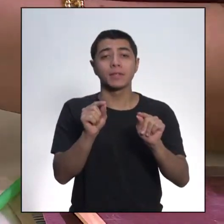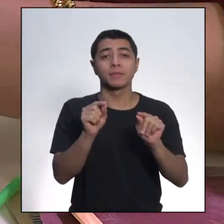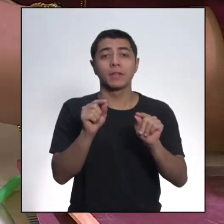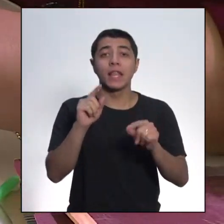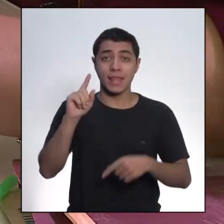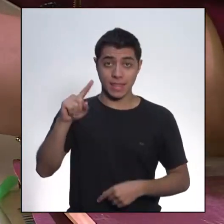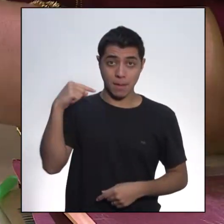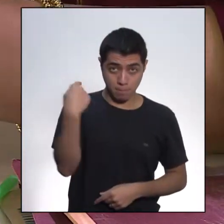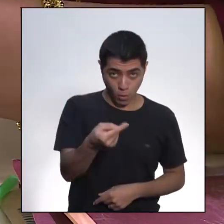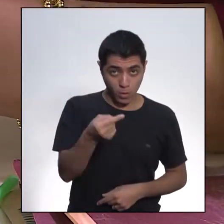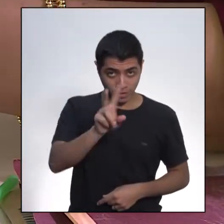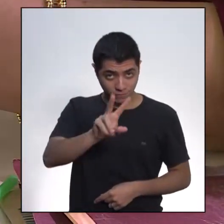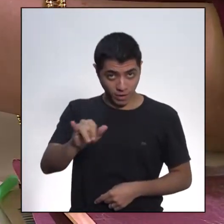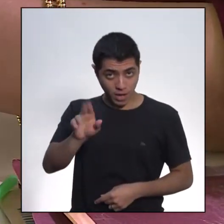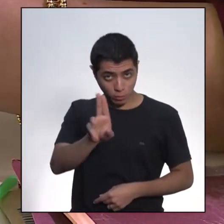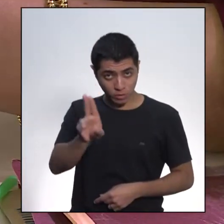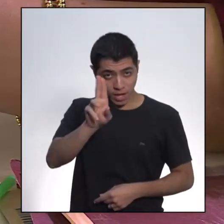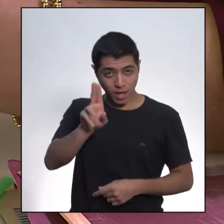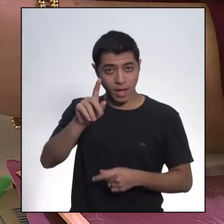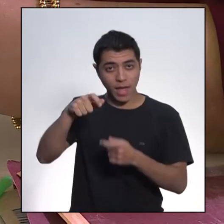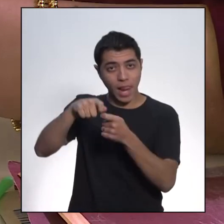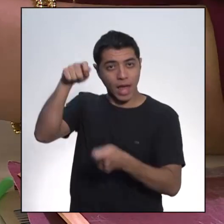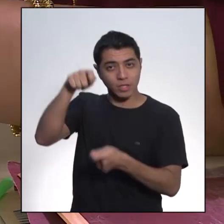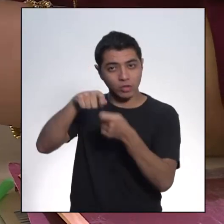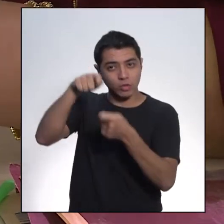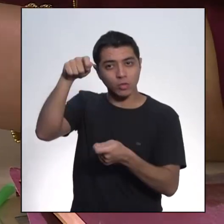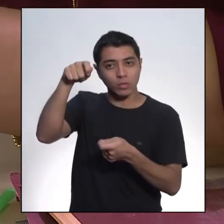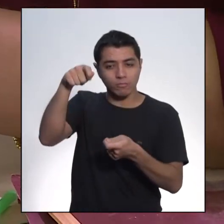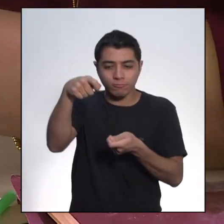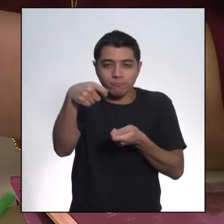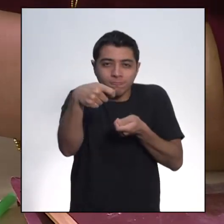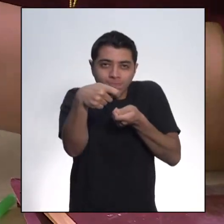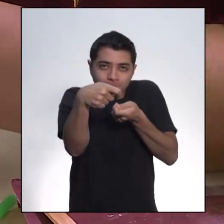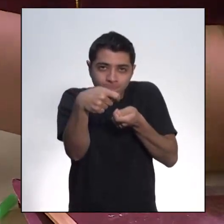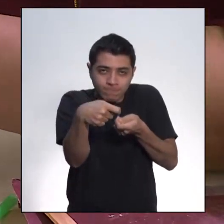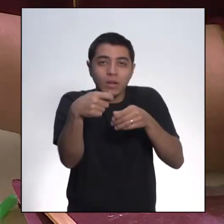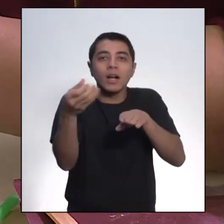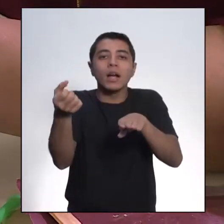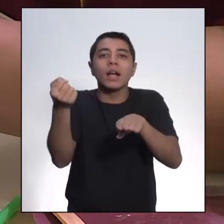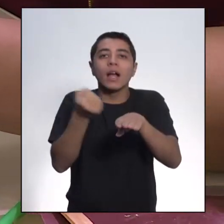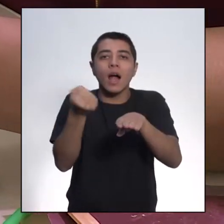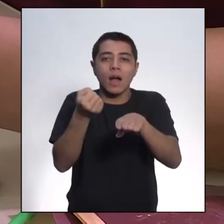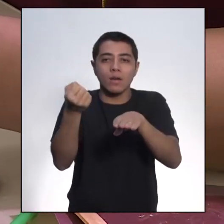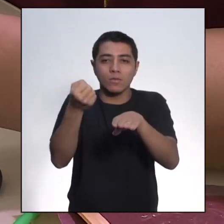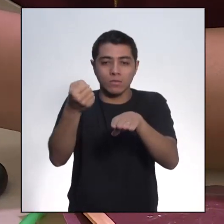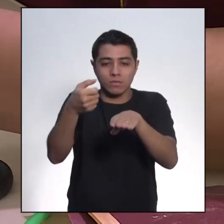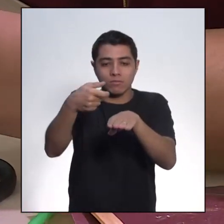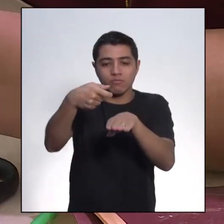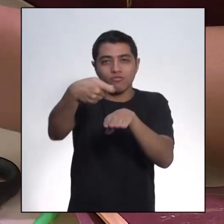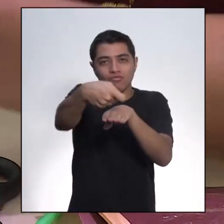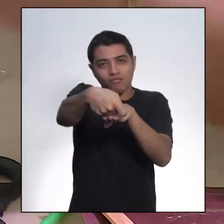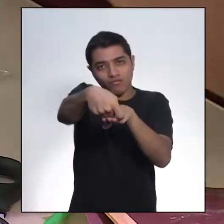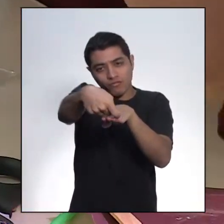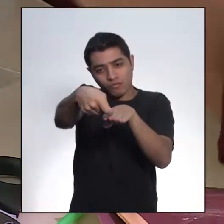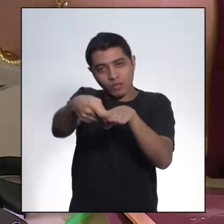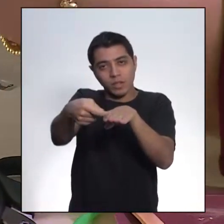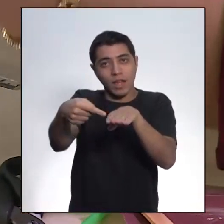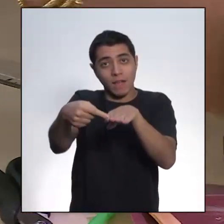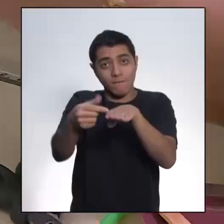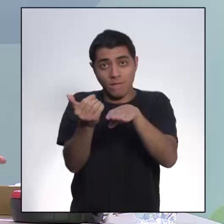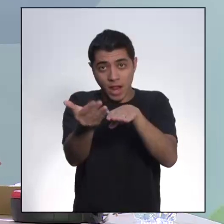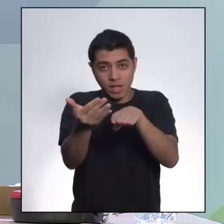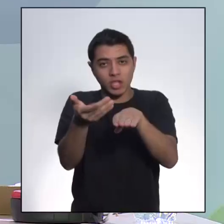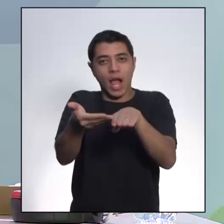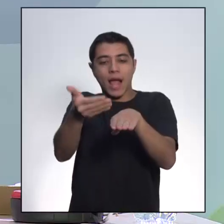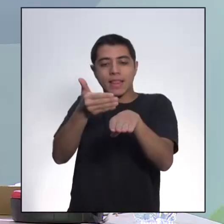elástico, você possa passar cola quente aqui também. O elástico ele vai aqui e aqui na frente. Porque ele precisa estar bem